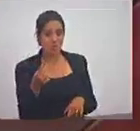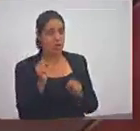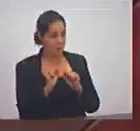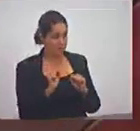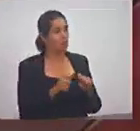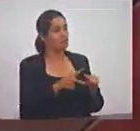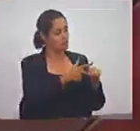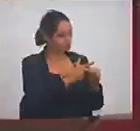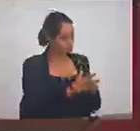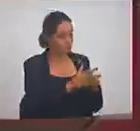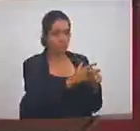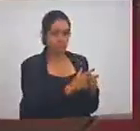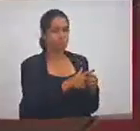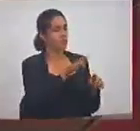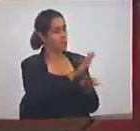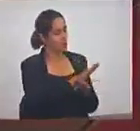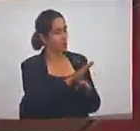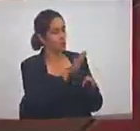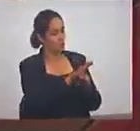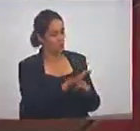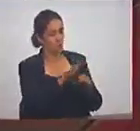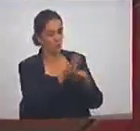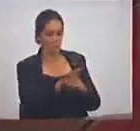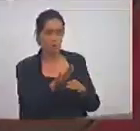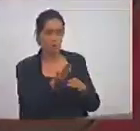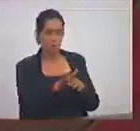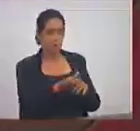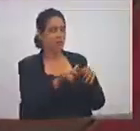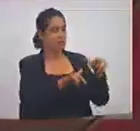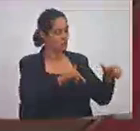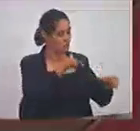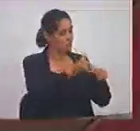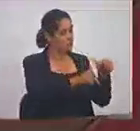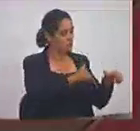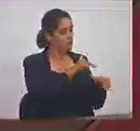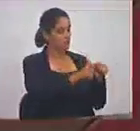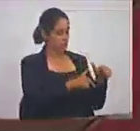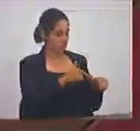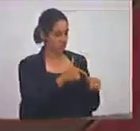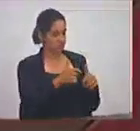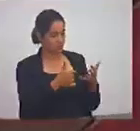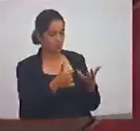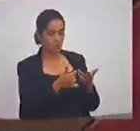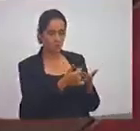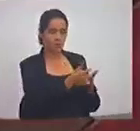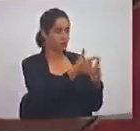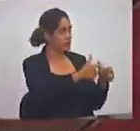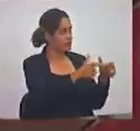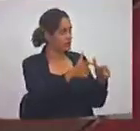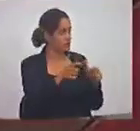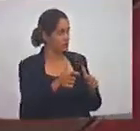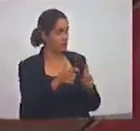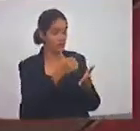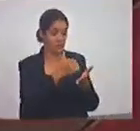em limpeza, em contratar serviço para poder fazer a limpeza desse local. Fui informado até então pelo Tiagão da